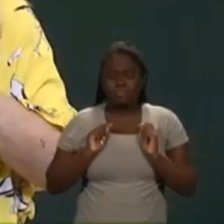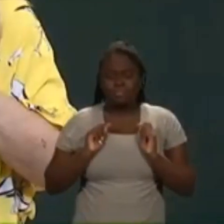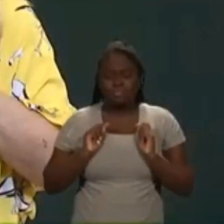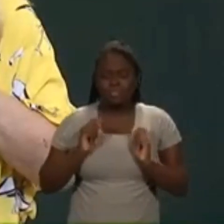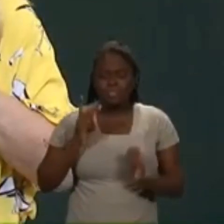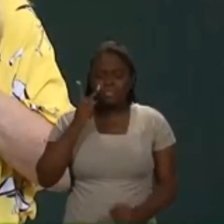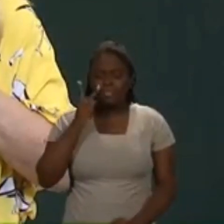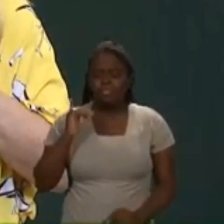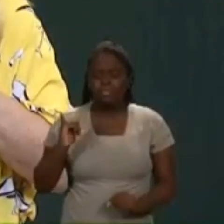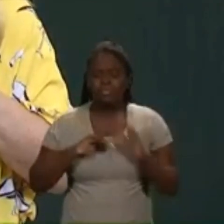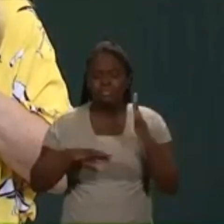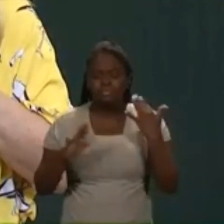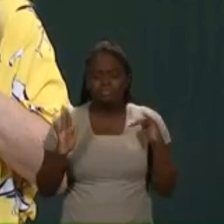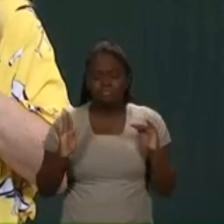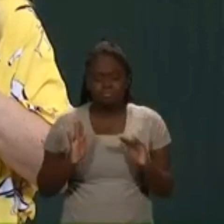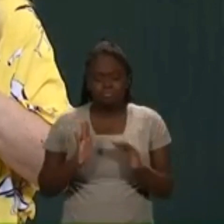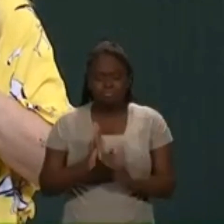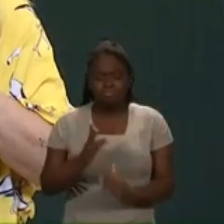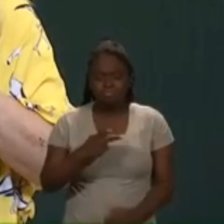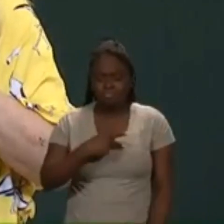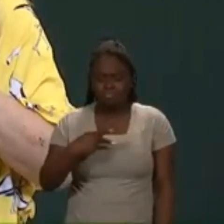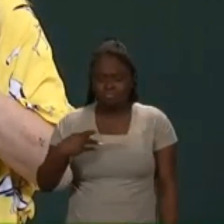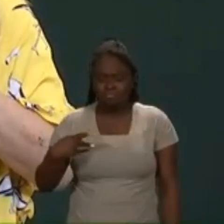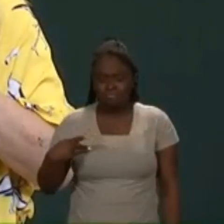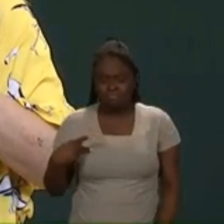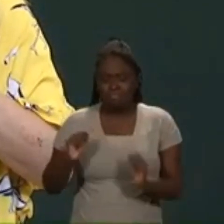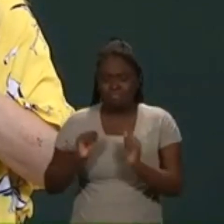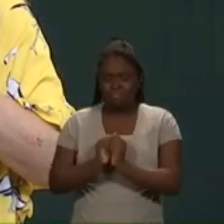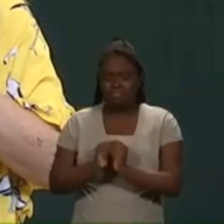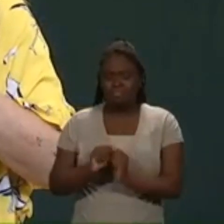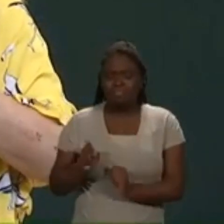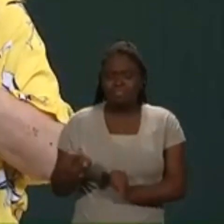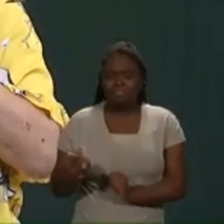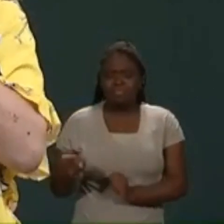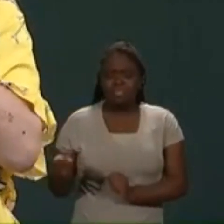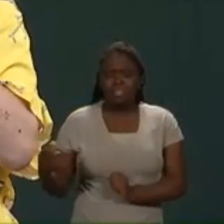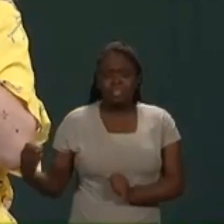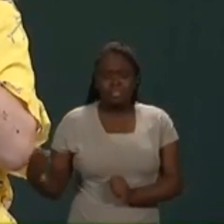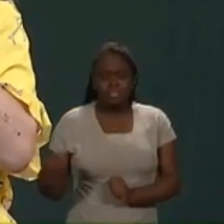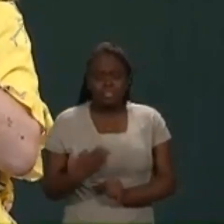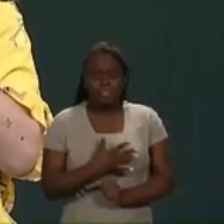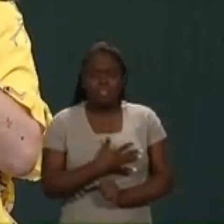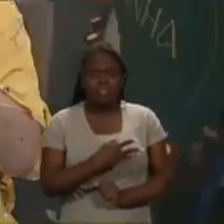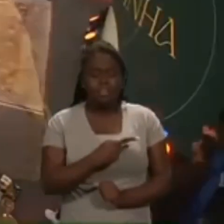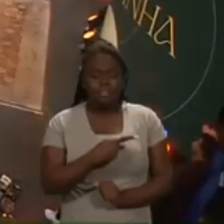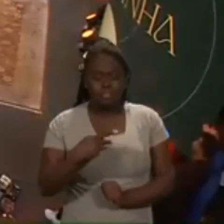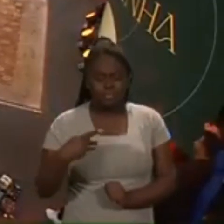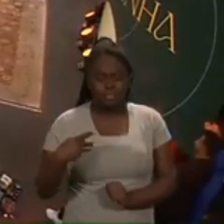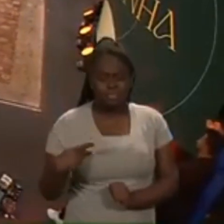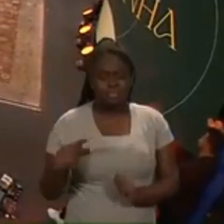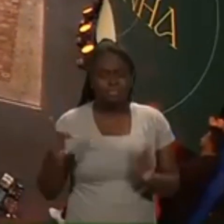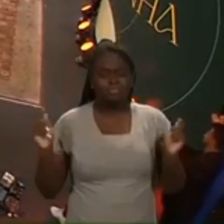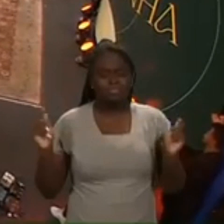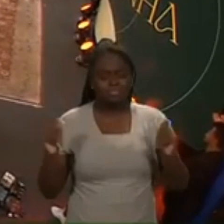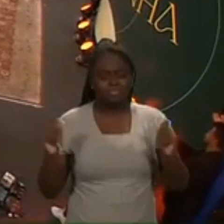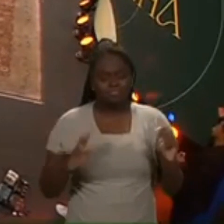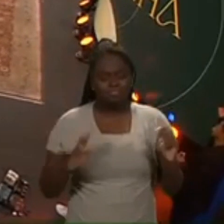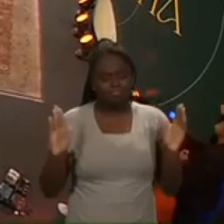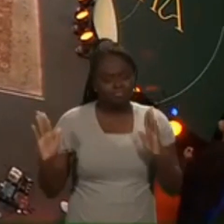que todos os pastores com ele, esses novos, ó Pai, que seja um tempo